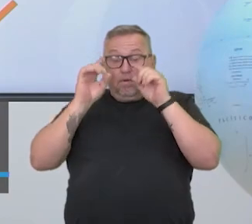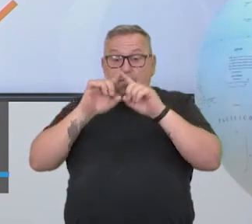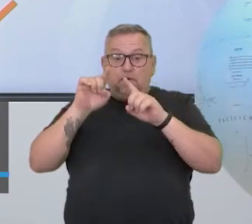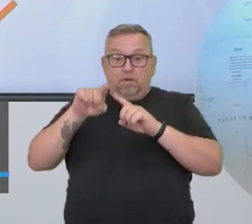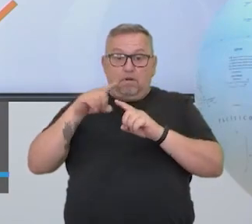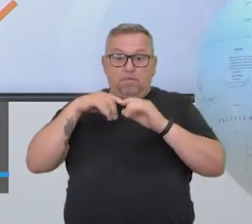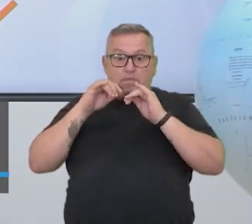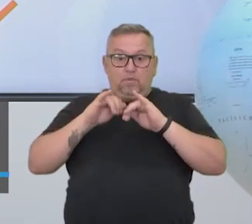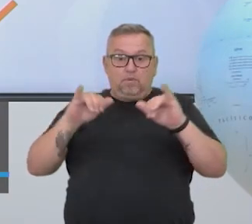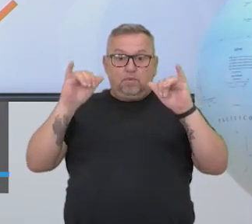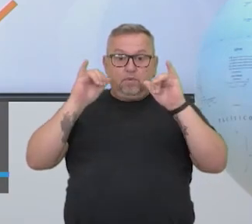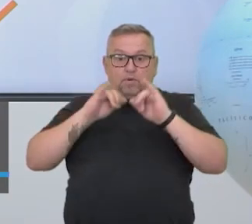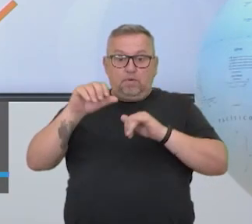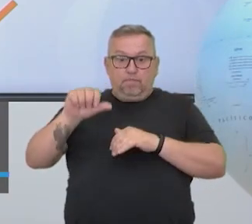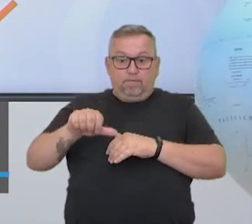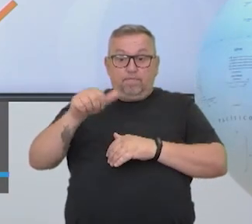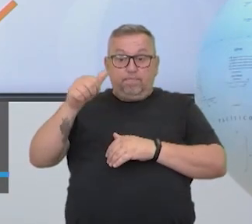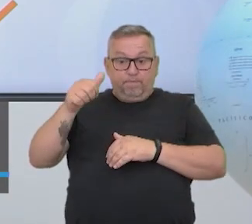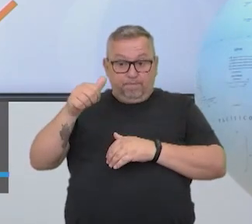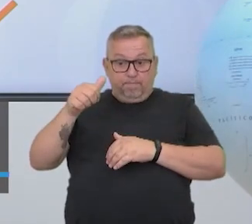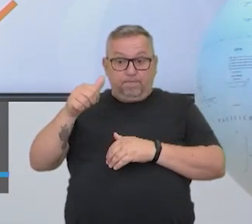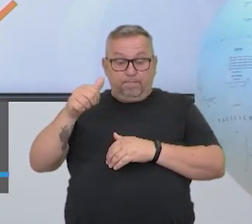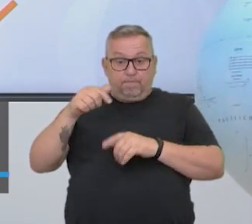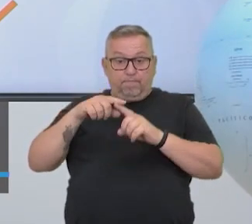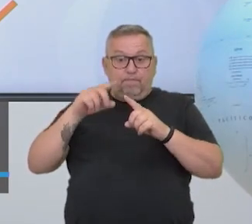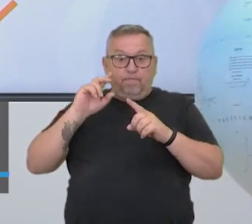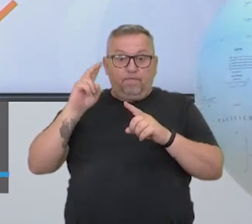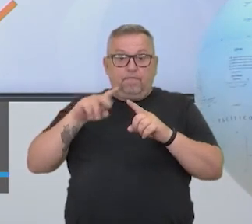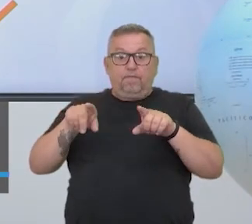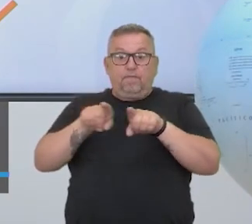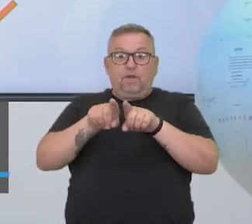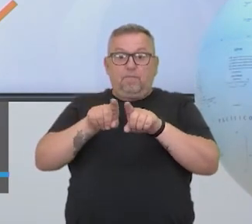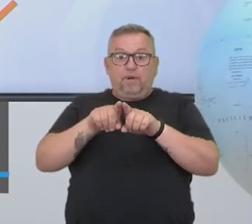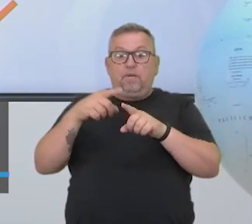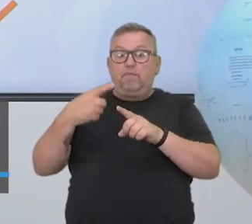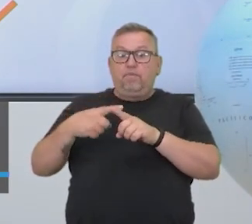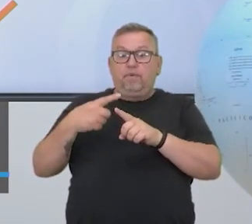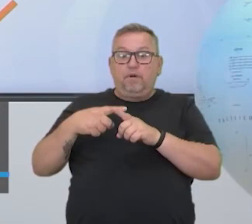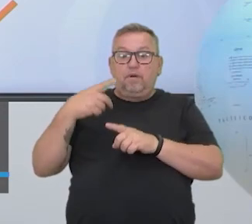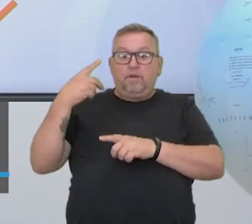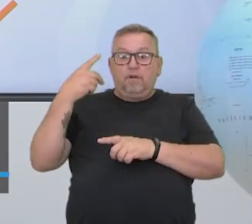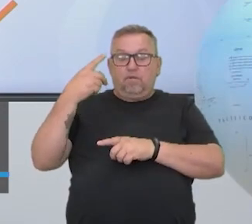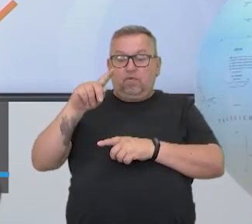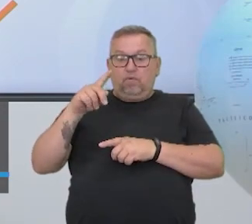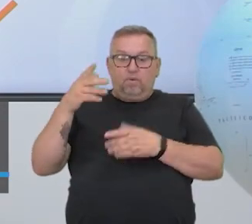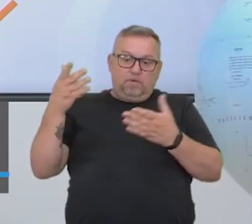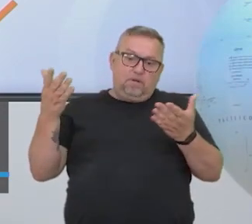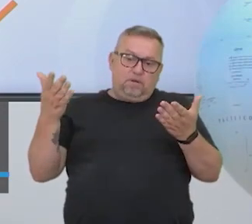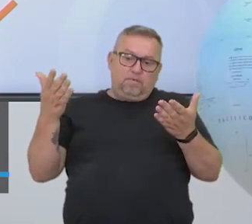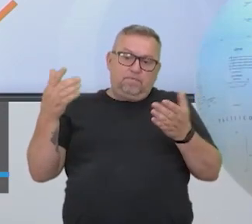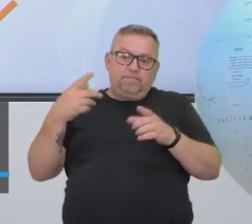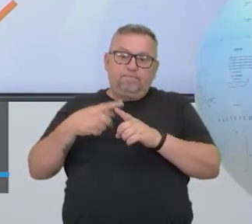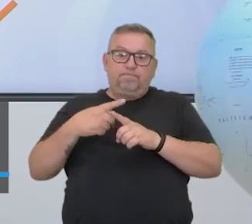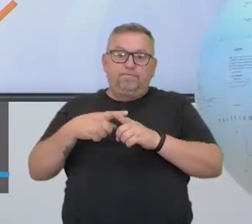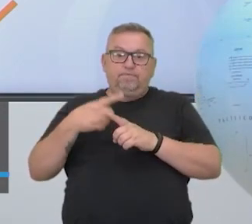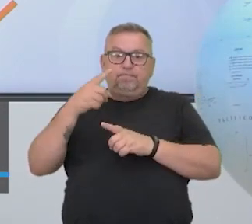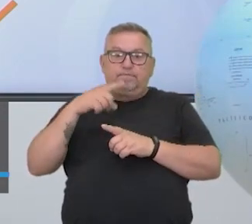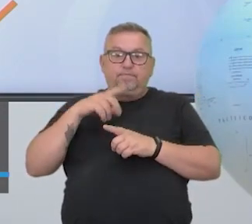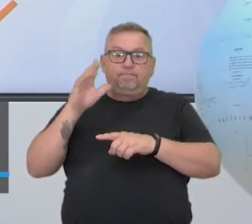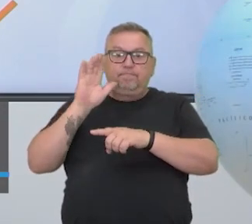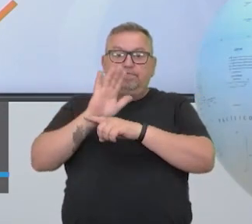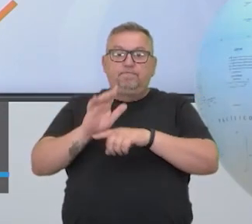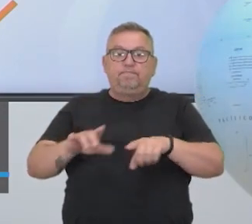aquela divulgação primeira, né, que antecede você, e o porquê que a sua, claro, e justificar porquê que a sua